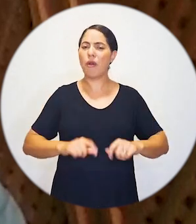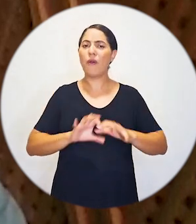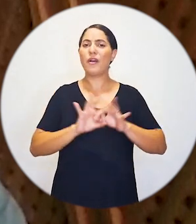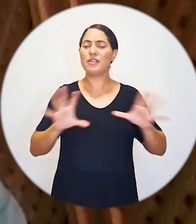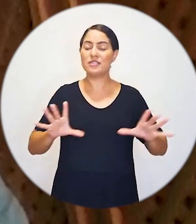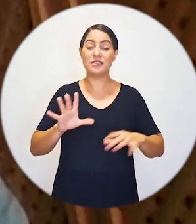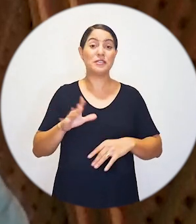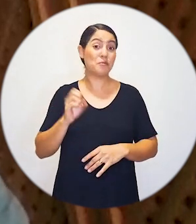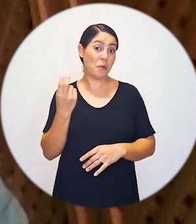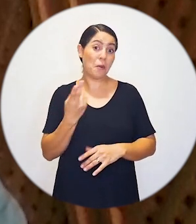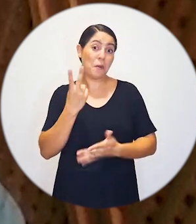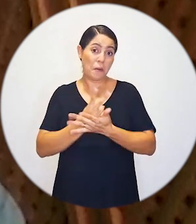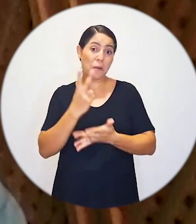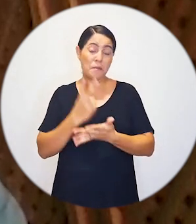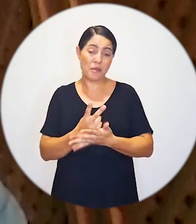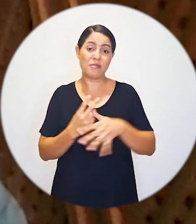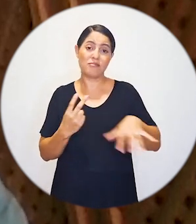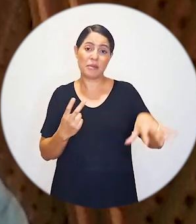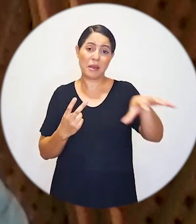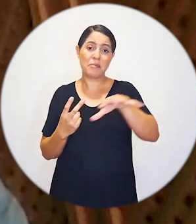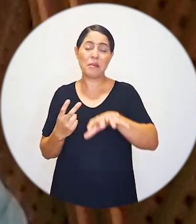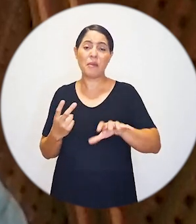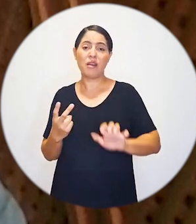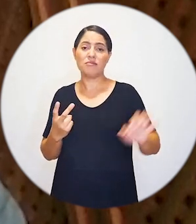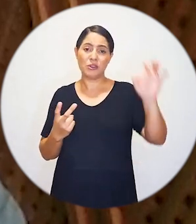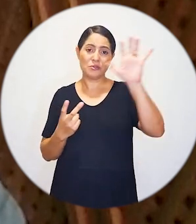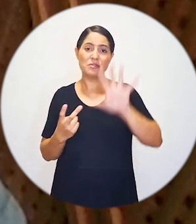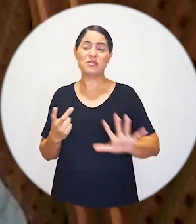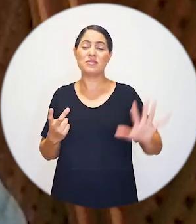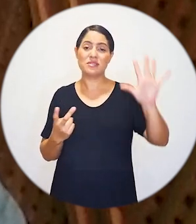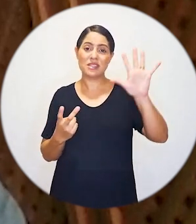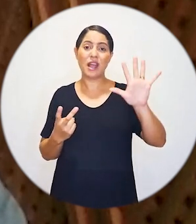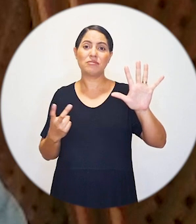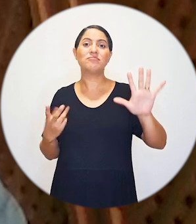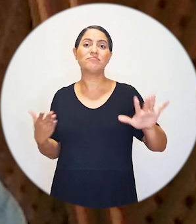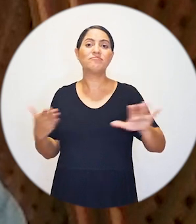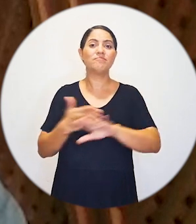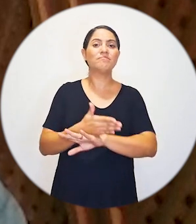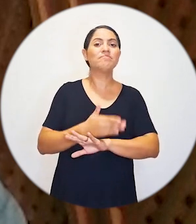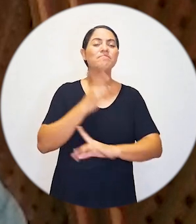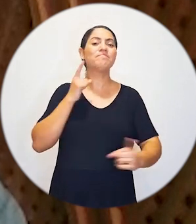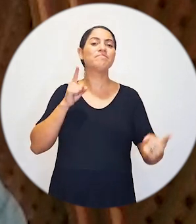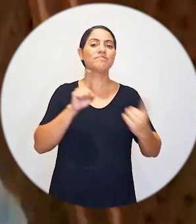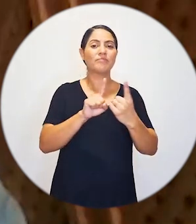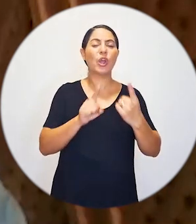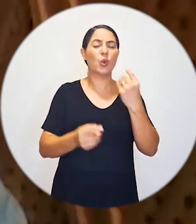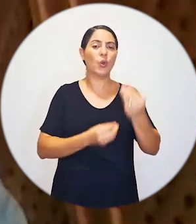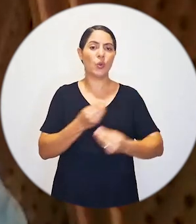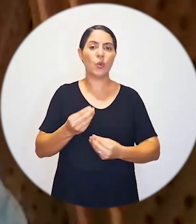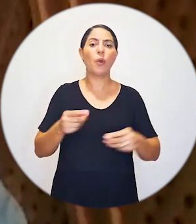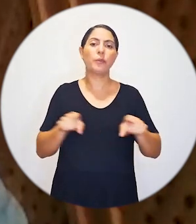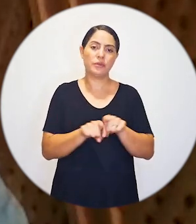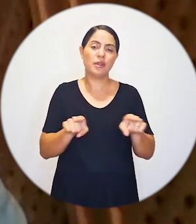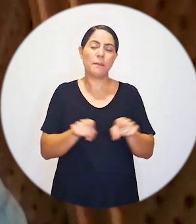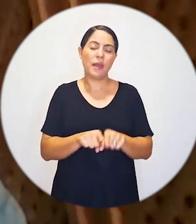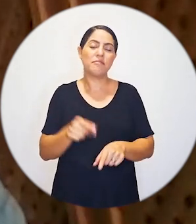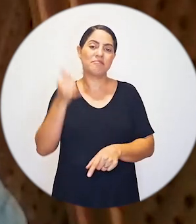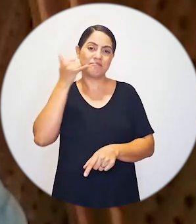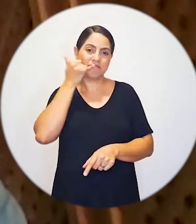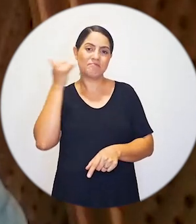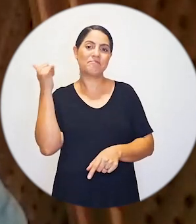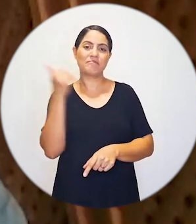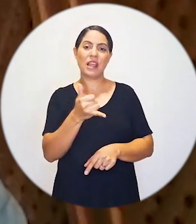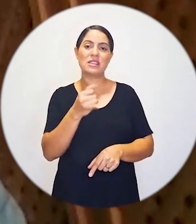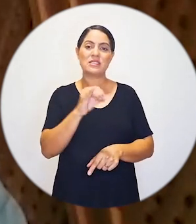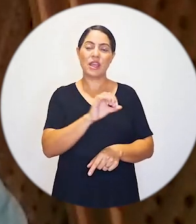alguns estados, o atendimento presencial nas seccionais, fortalecer o 0800 para que os advogados não precisem